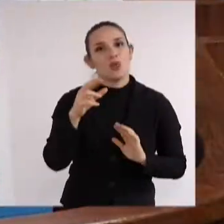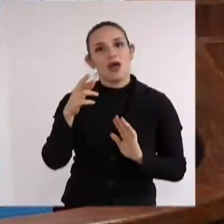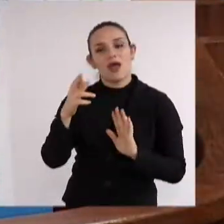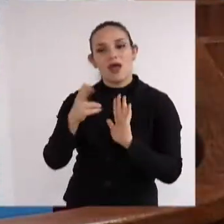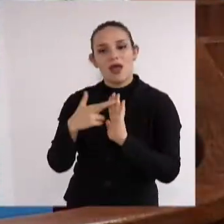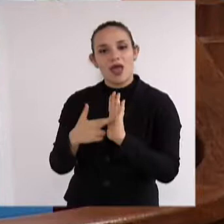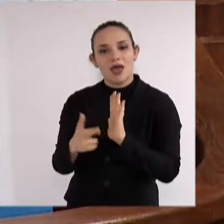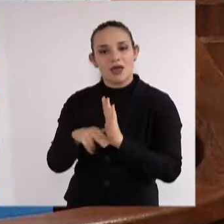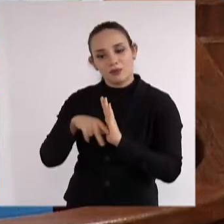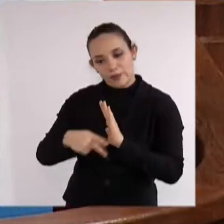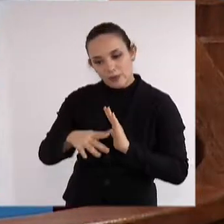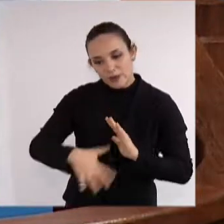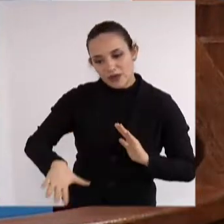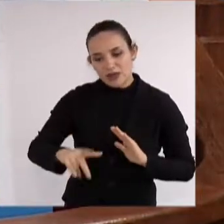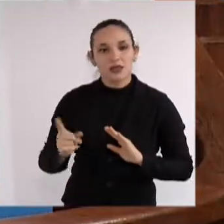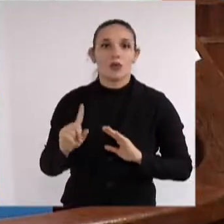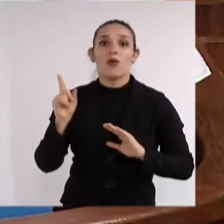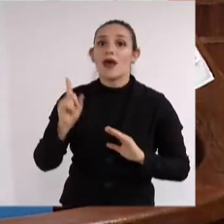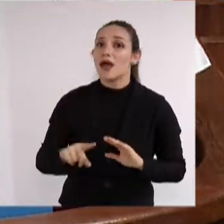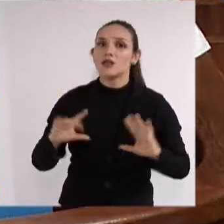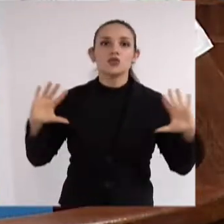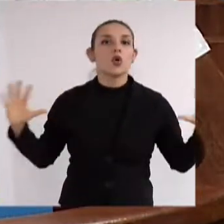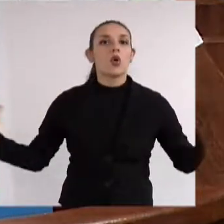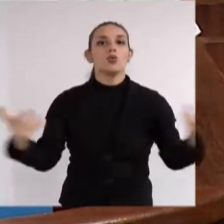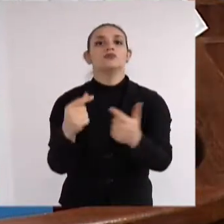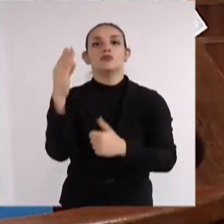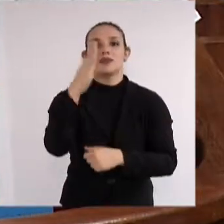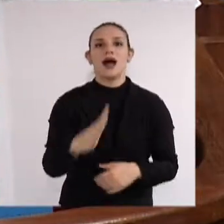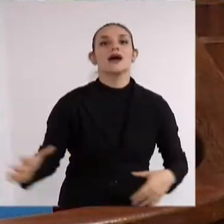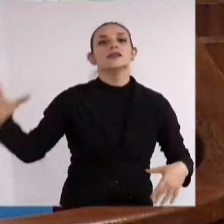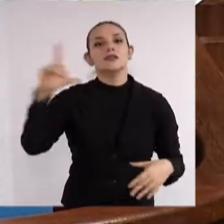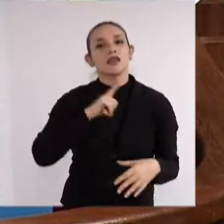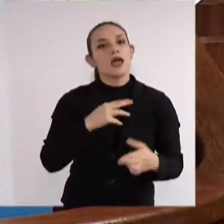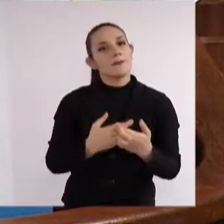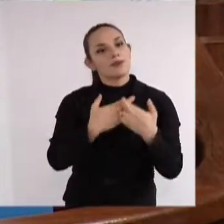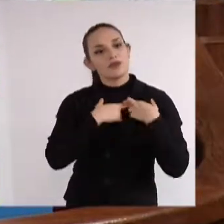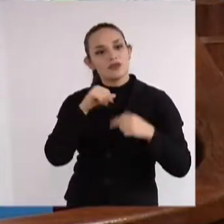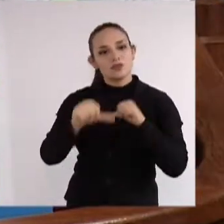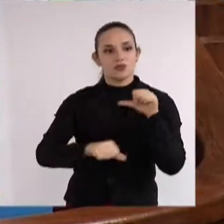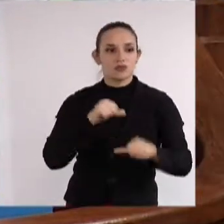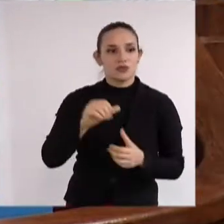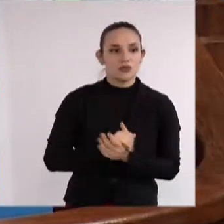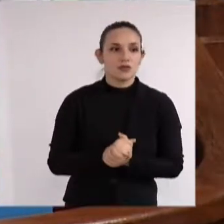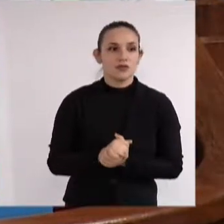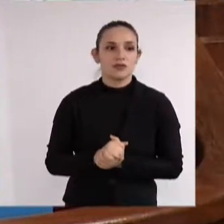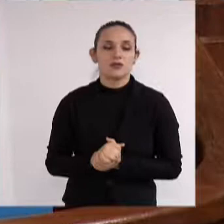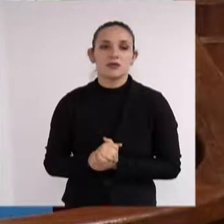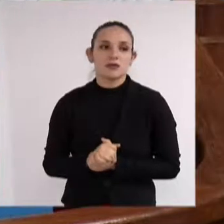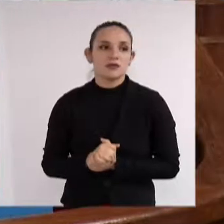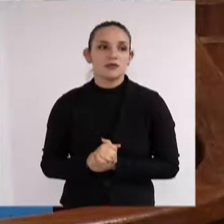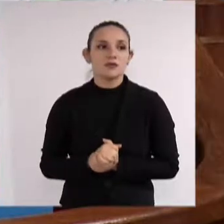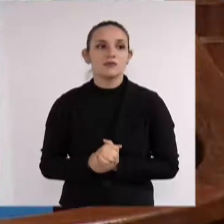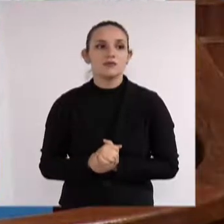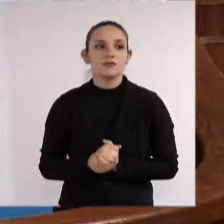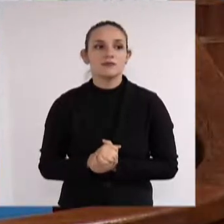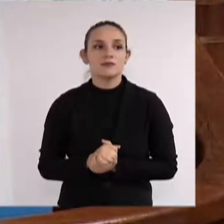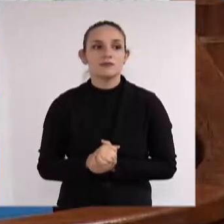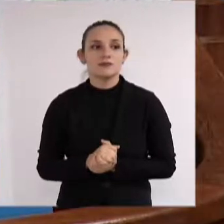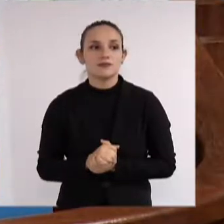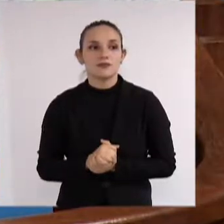local. Isso é regra que tem que valer para o Brasil inteiro. E o que diz a regra lá